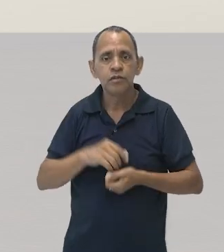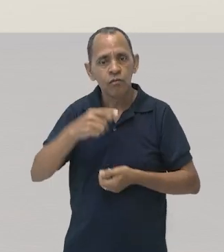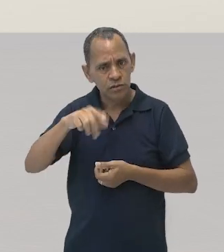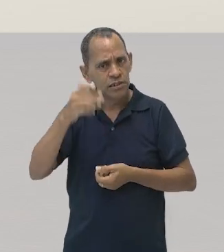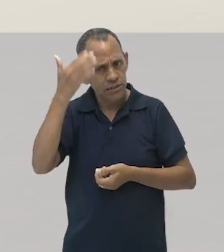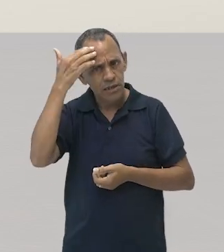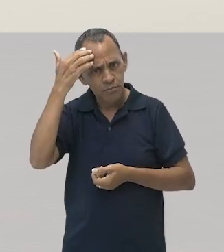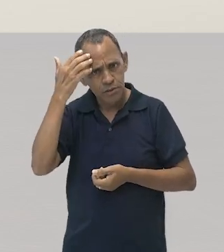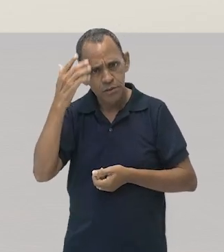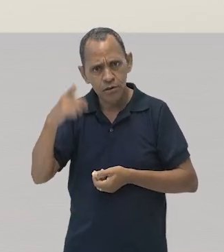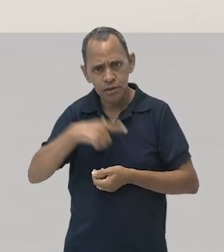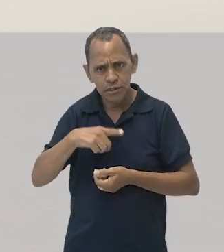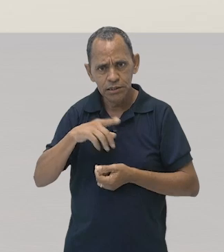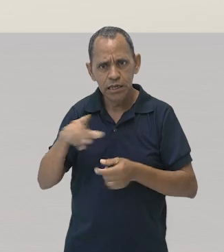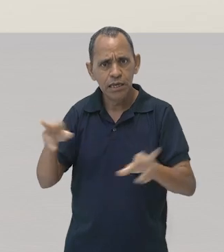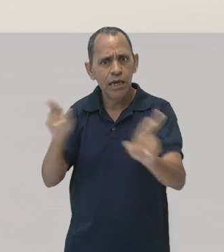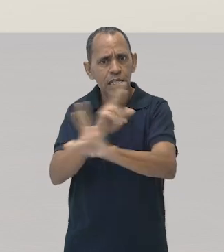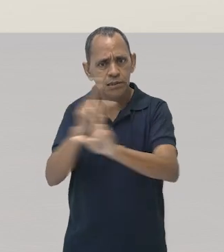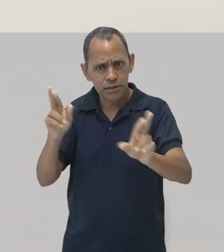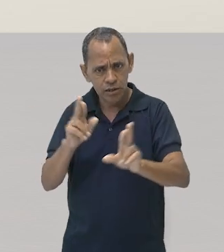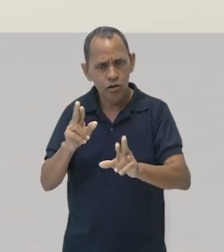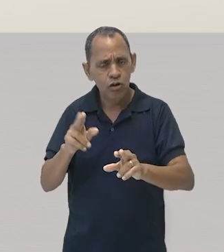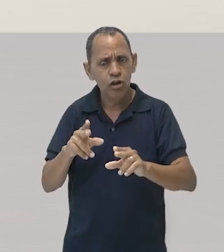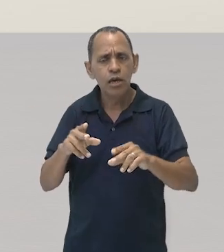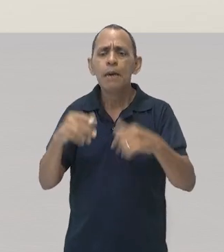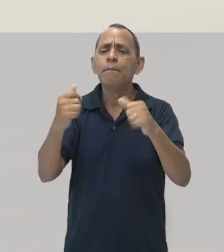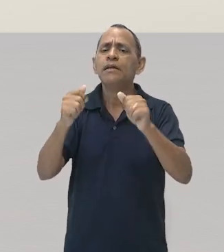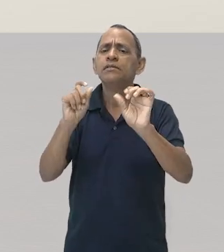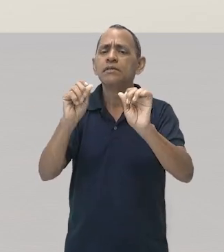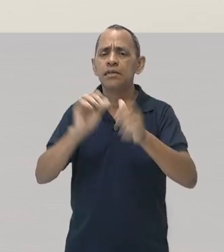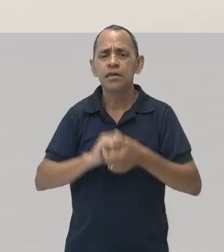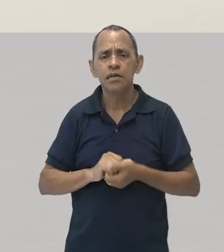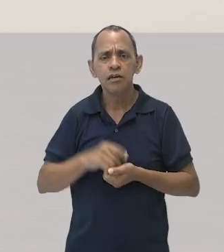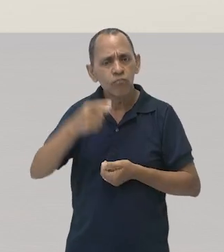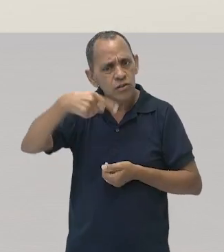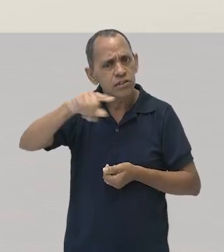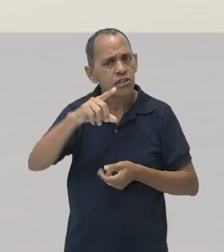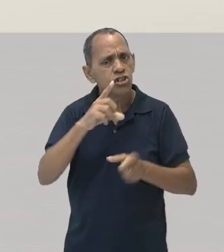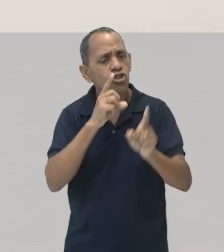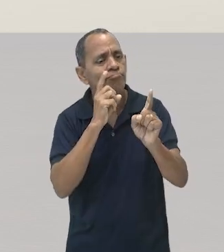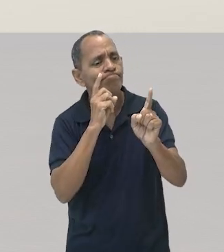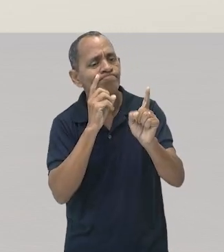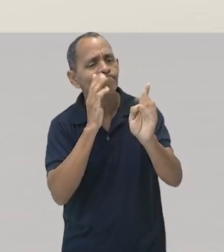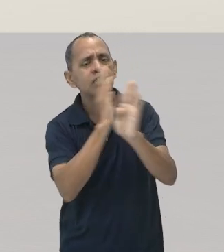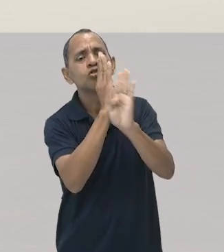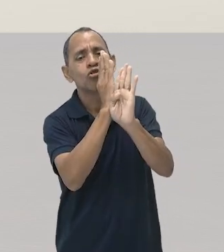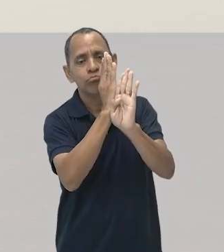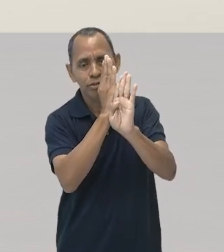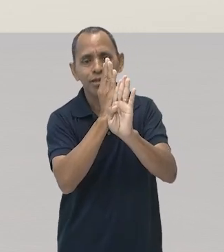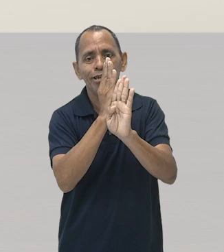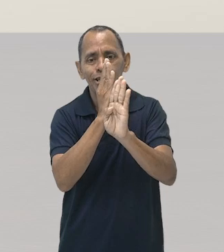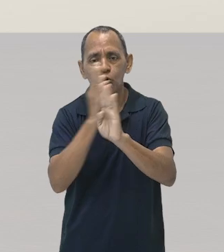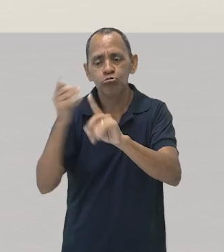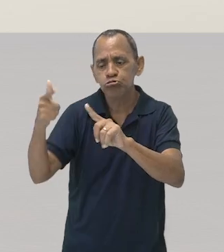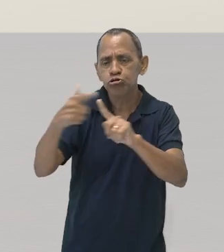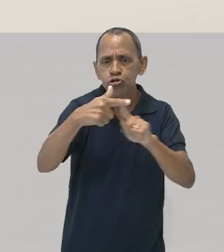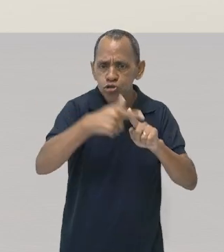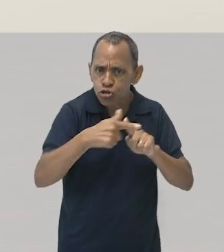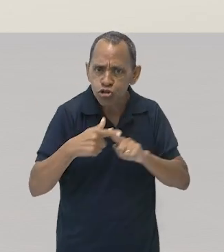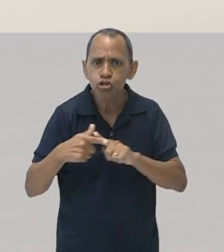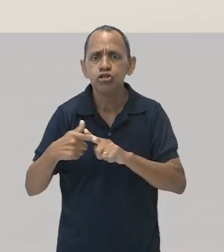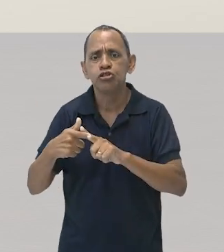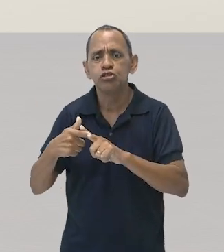descobrir qual é o nosso estilo, né? Qual estilo nós vamos ter mais afinidade, qual estilo alegra mais o